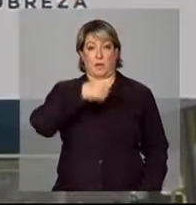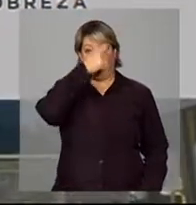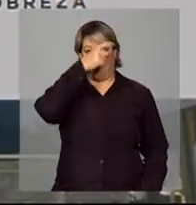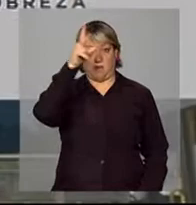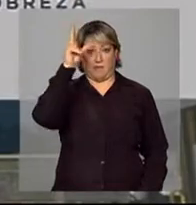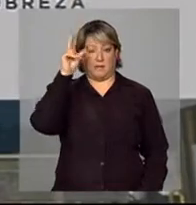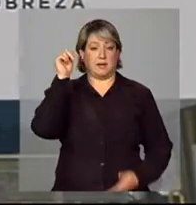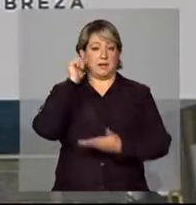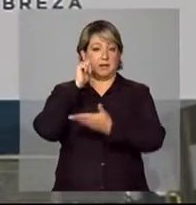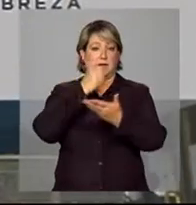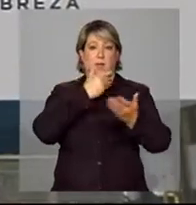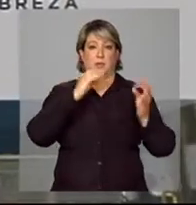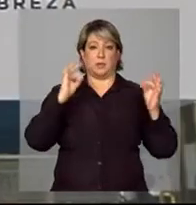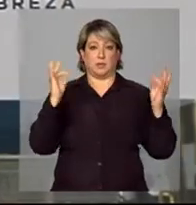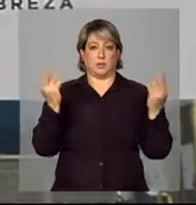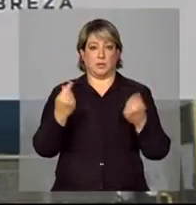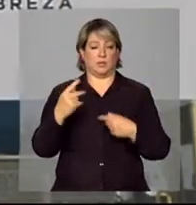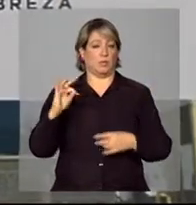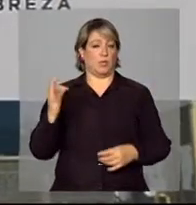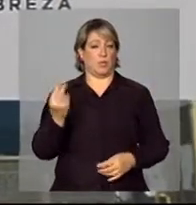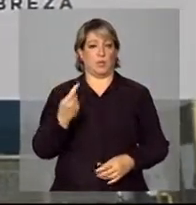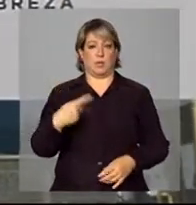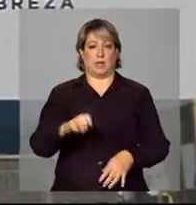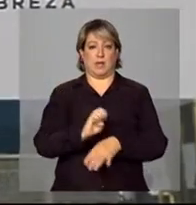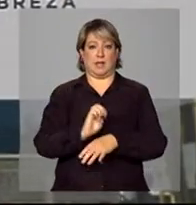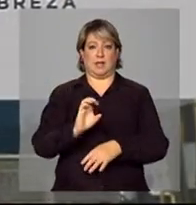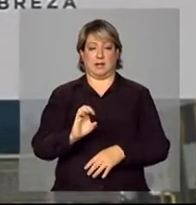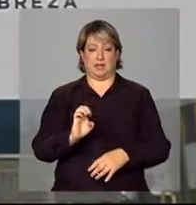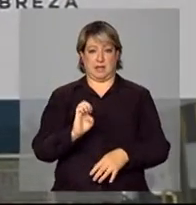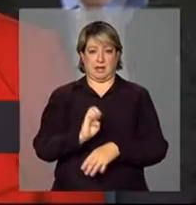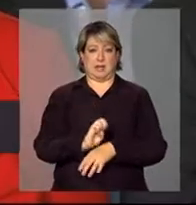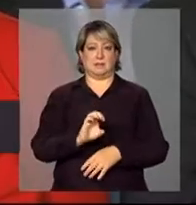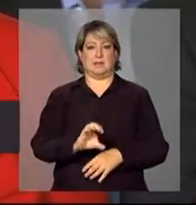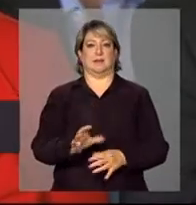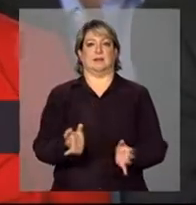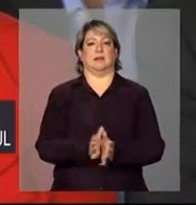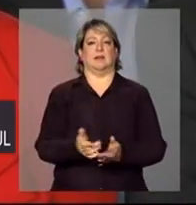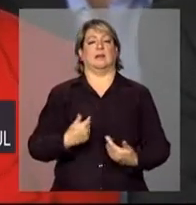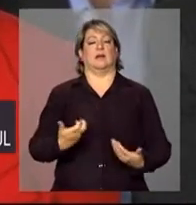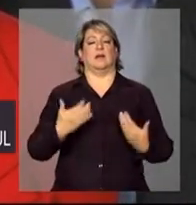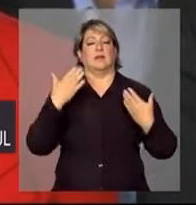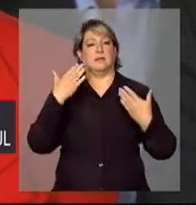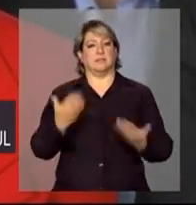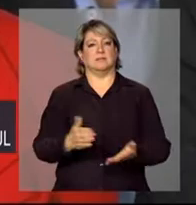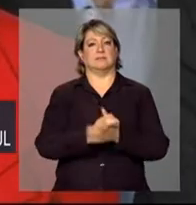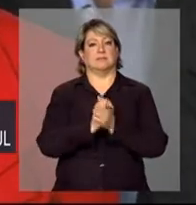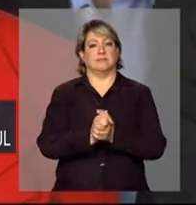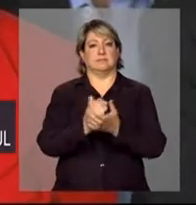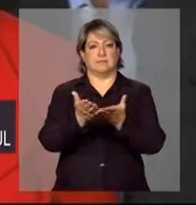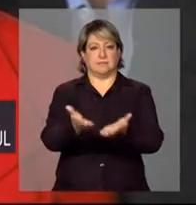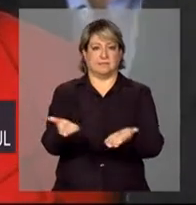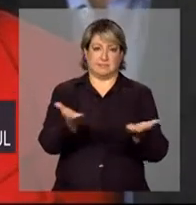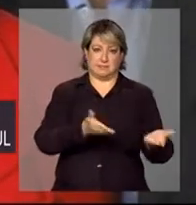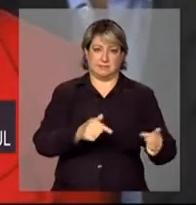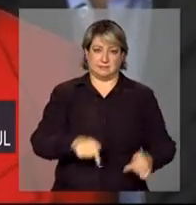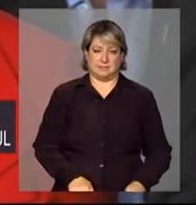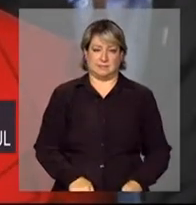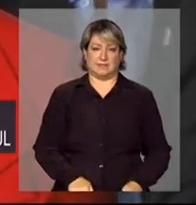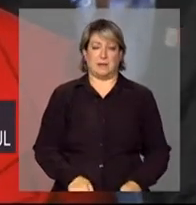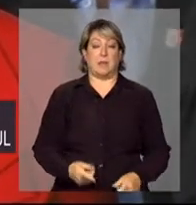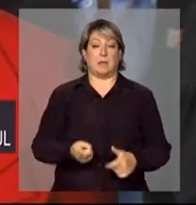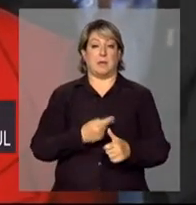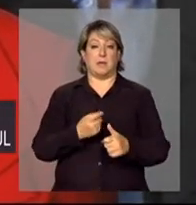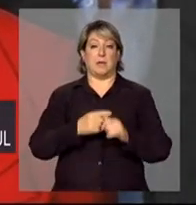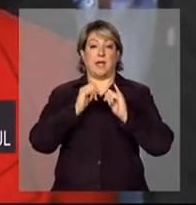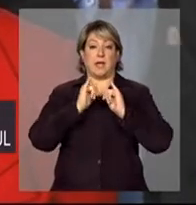e prefeitas de todo o Estado, eu quero lhe dar as boas-vindas. Primeiro, dando uma boa